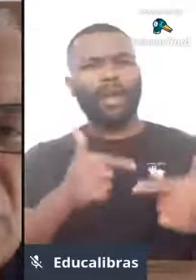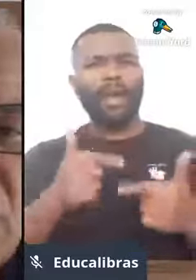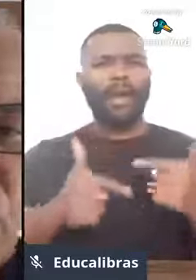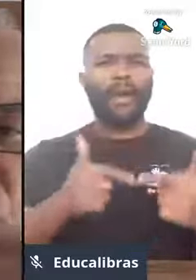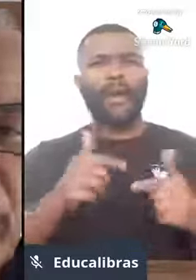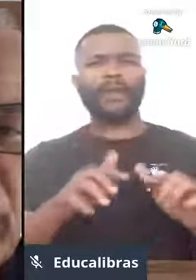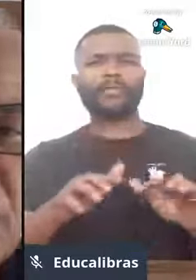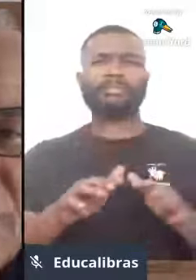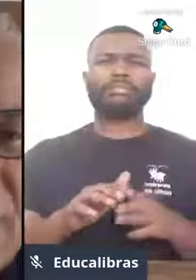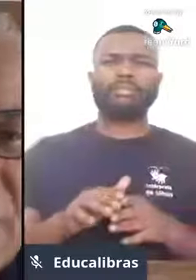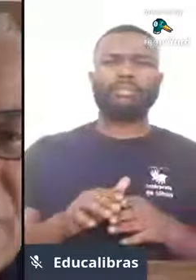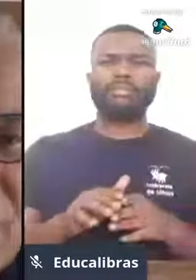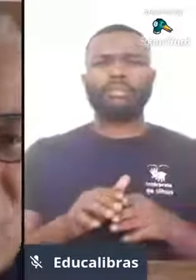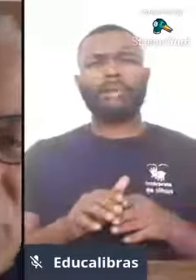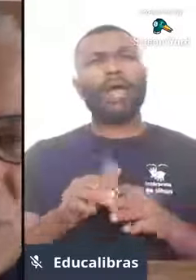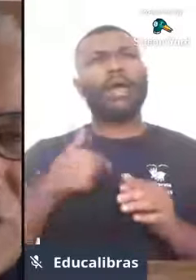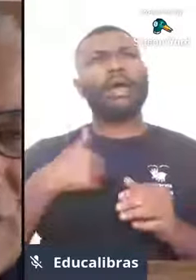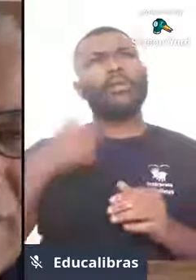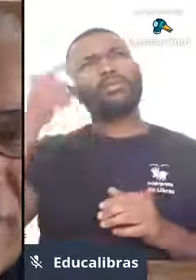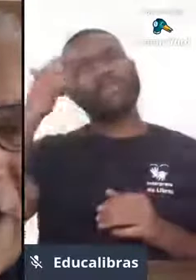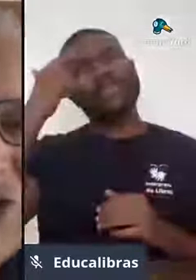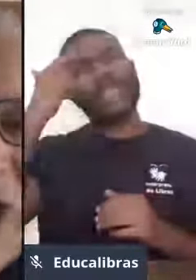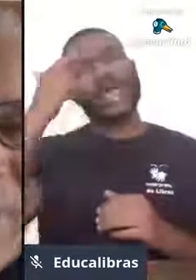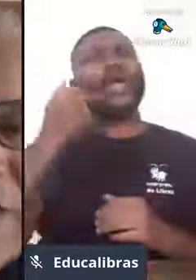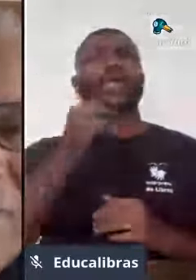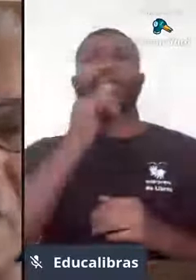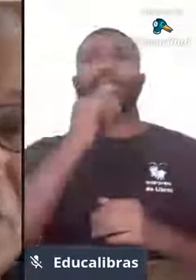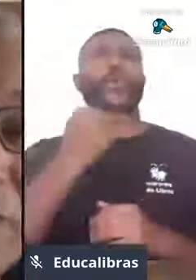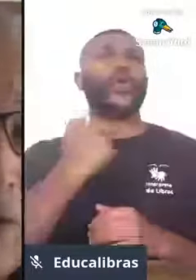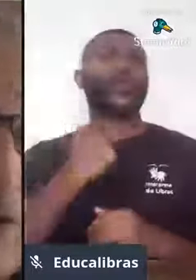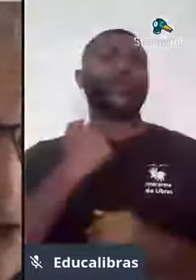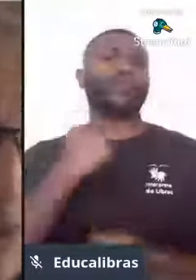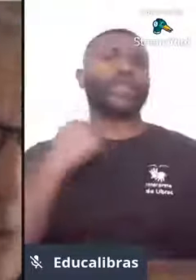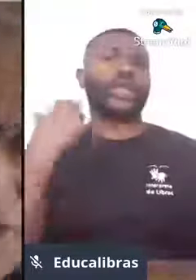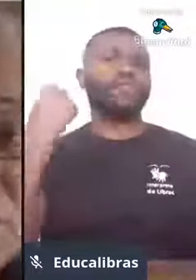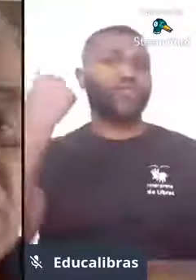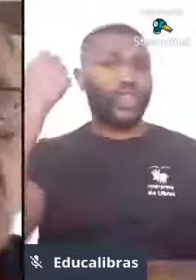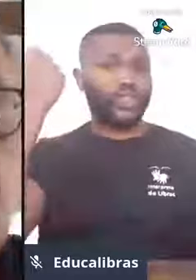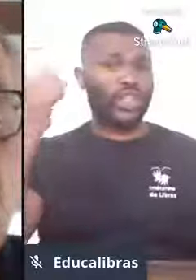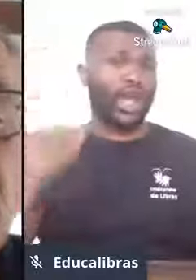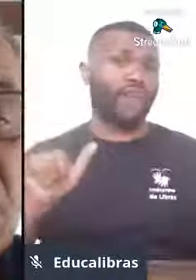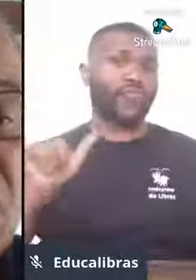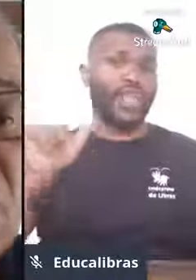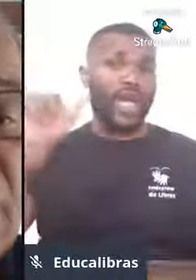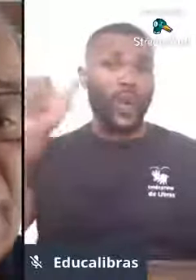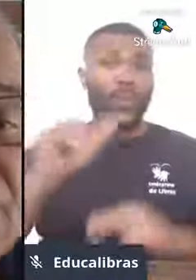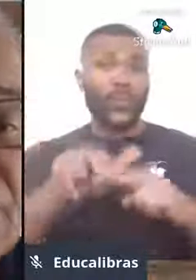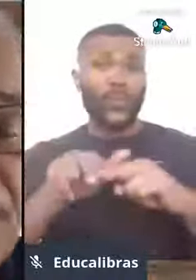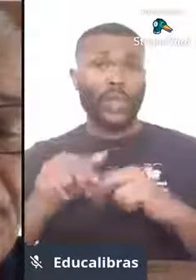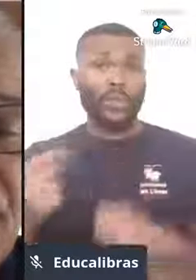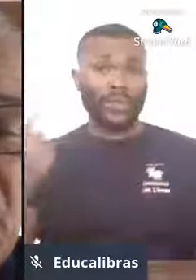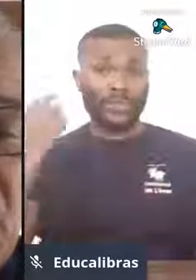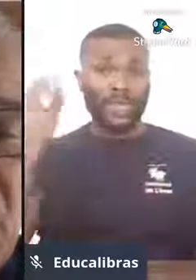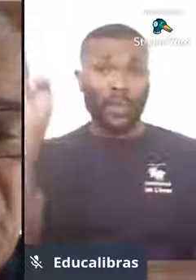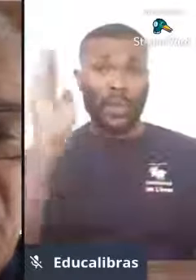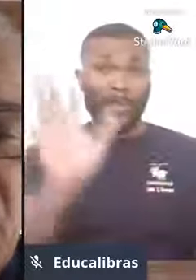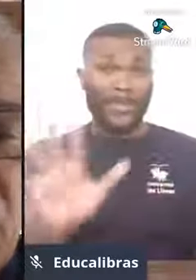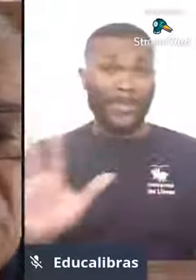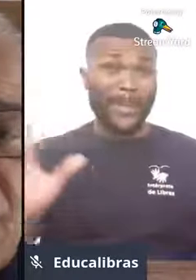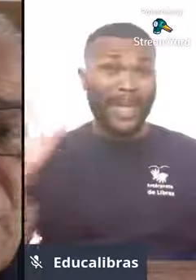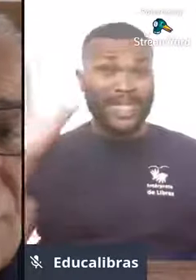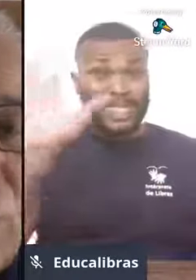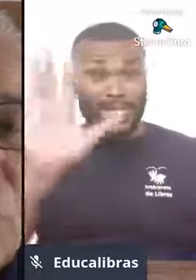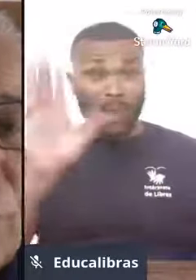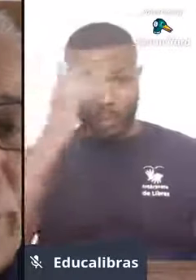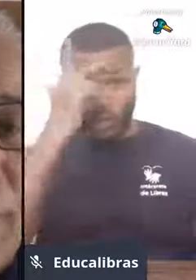que utópico, sabe? Eu não podia viajar mais avião, que eu viajava o Brasil inteiro visitando clientes, e o trabalho